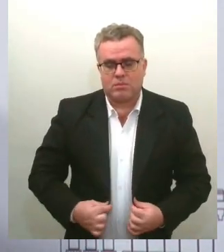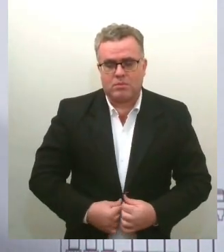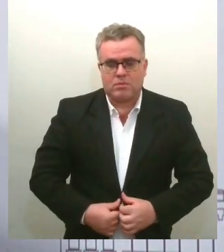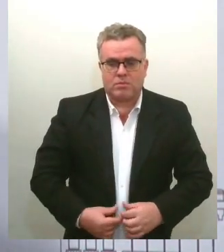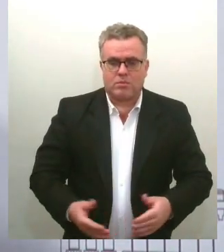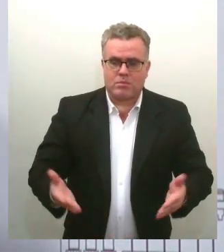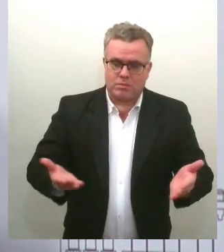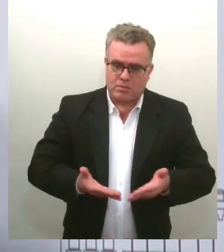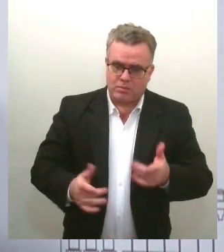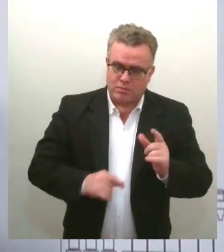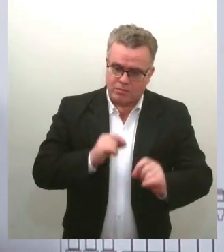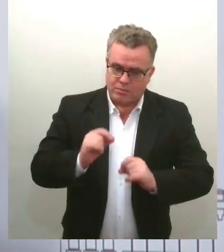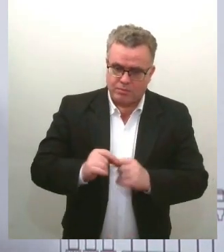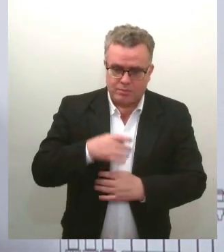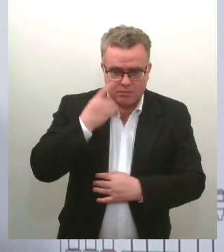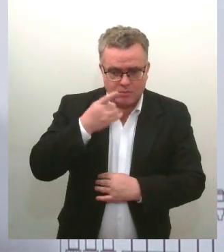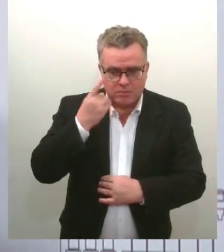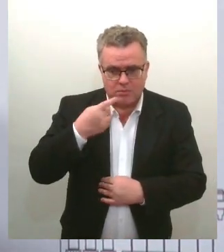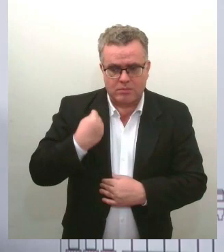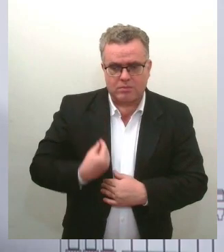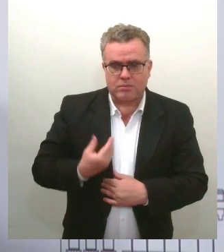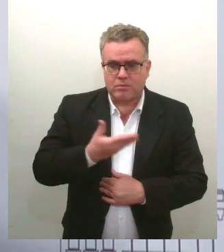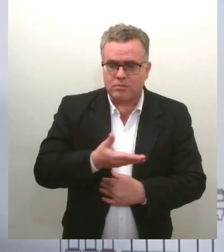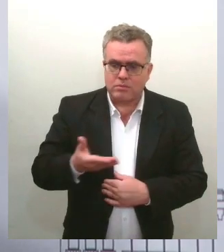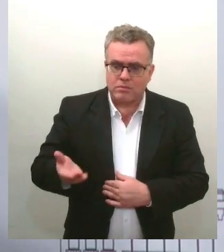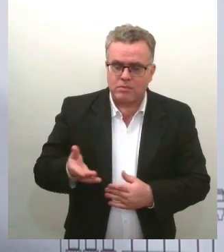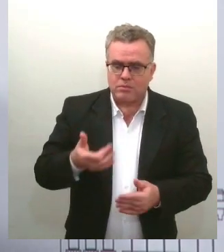de ontem. Nós tivemos a deputada Linda,